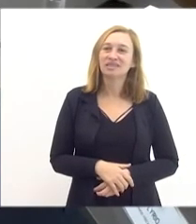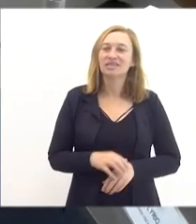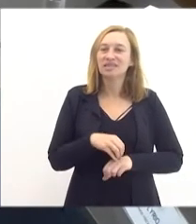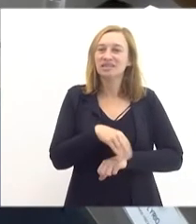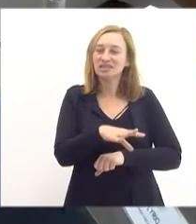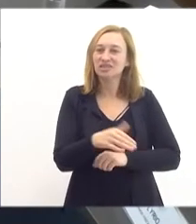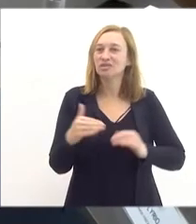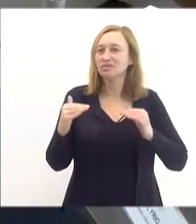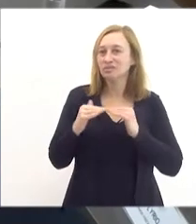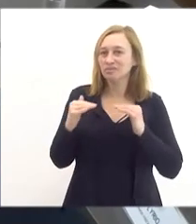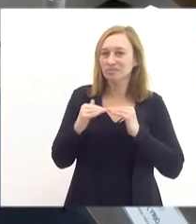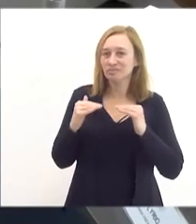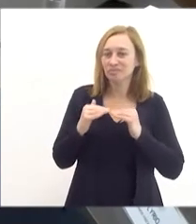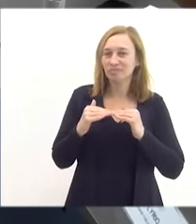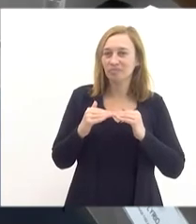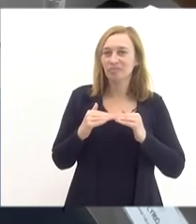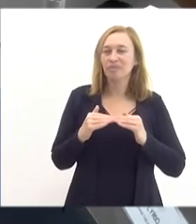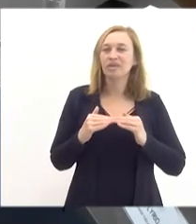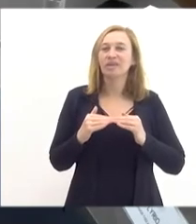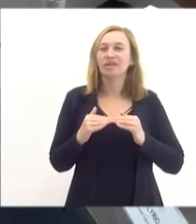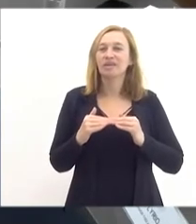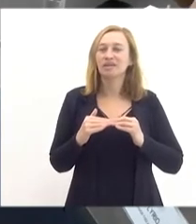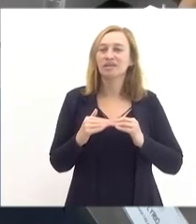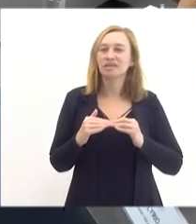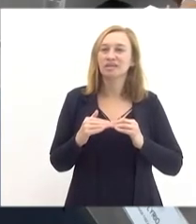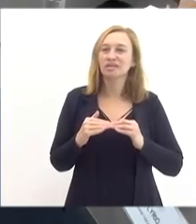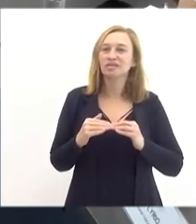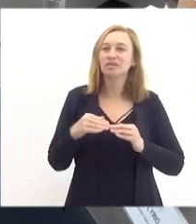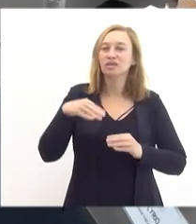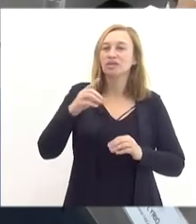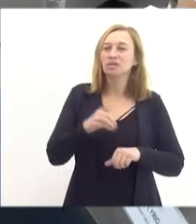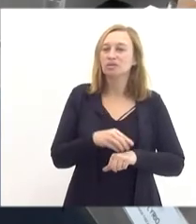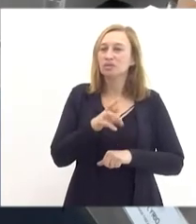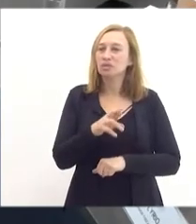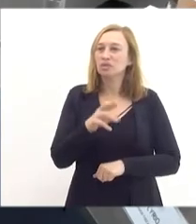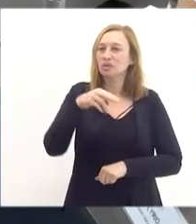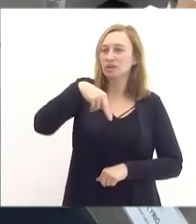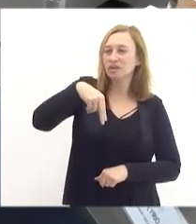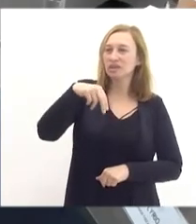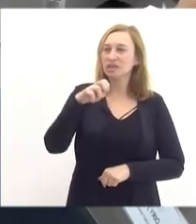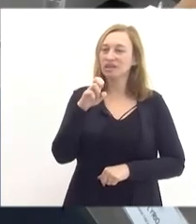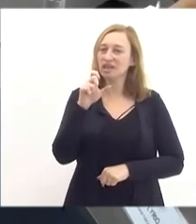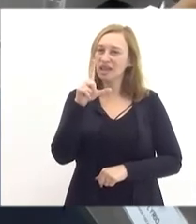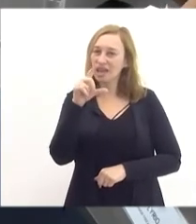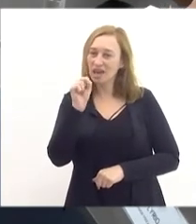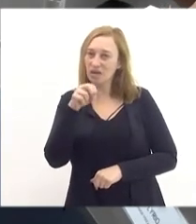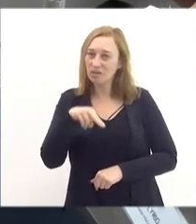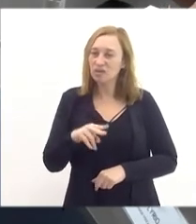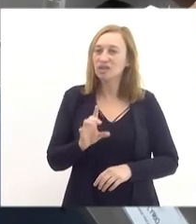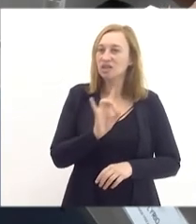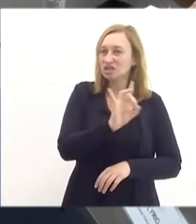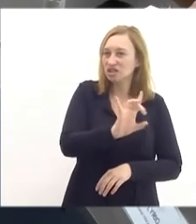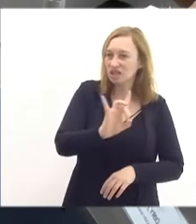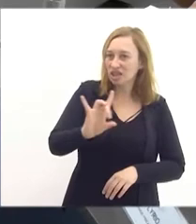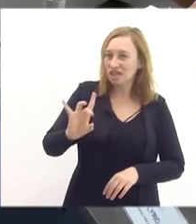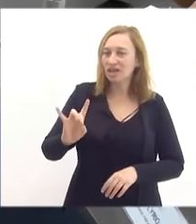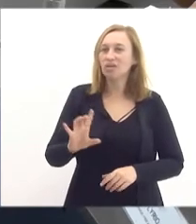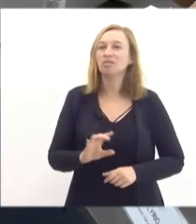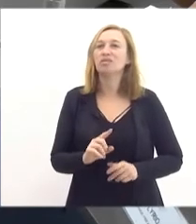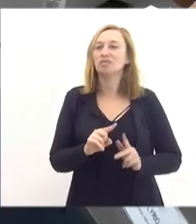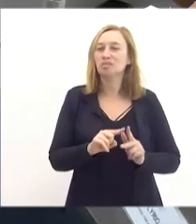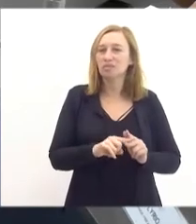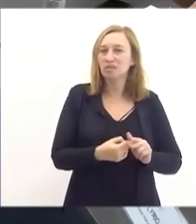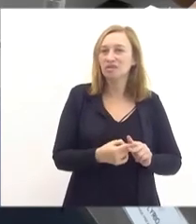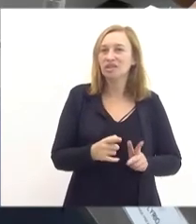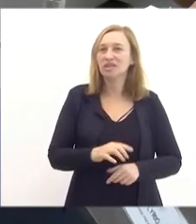concorda plenamente com as colocações do doutor Nelson, de cada uma das aditivas e modificativas.